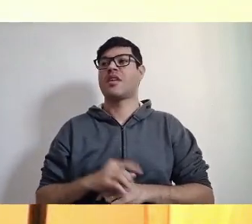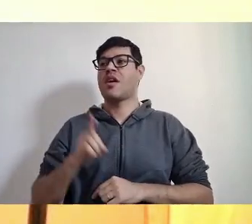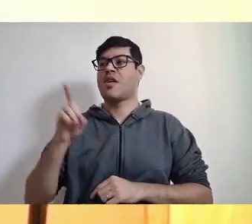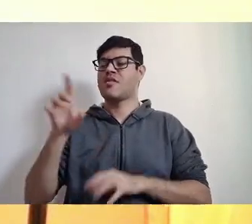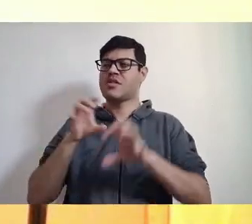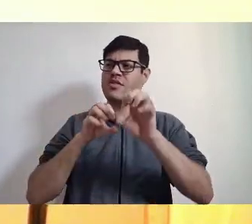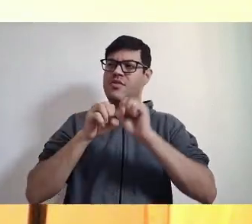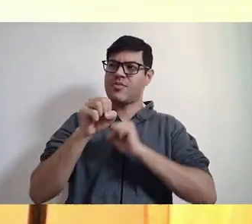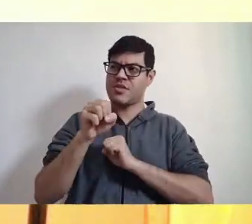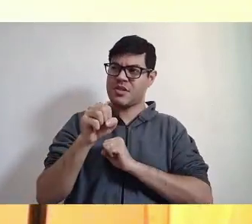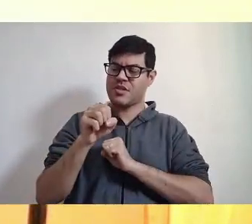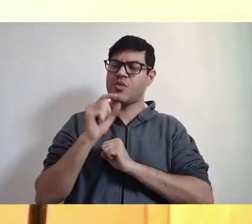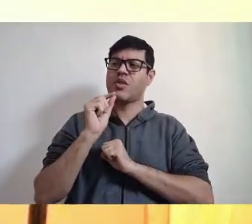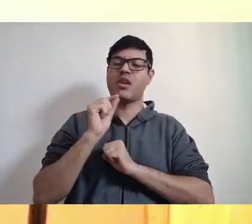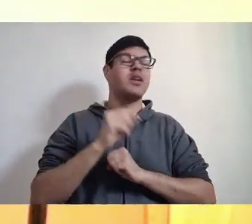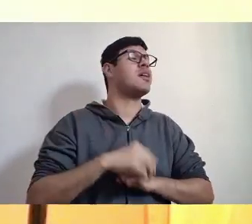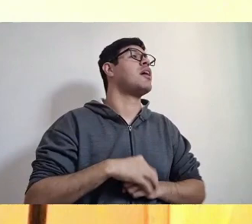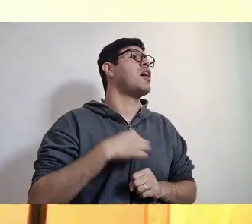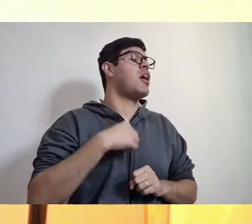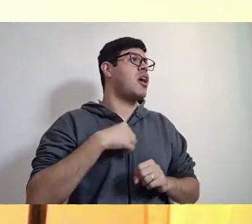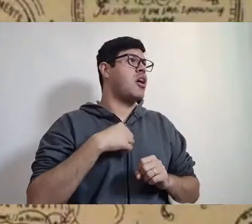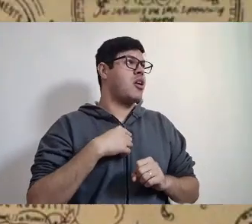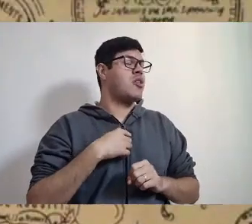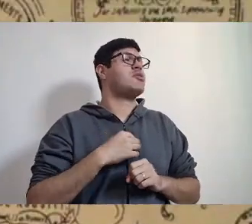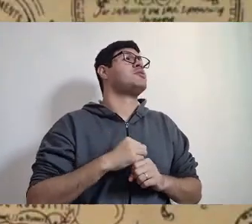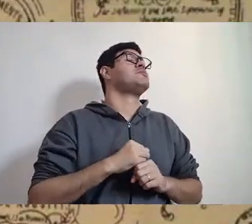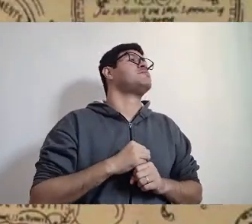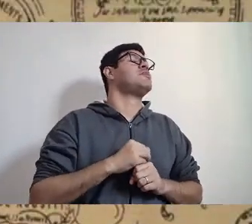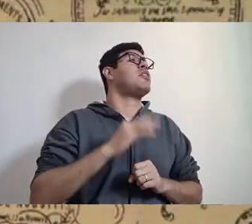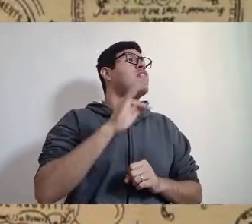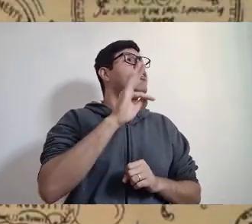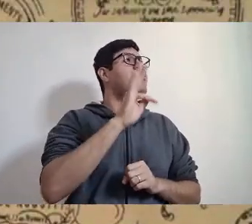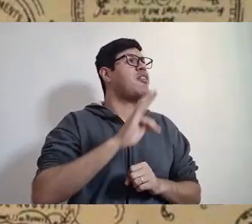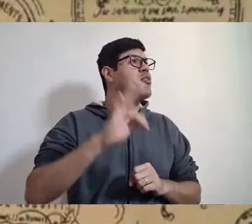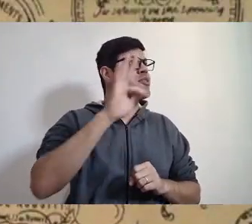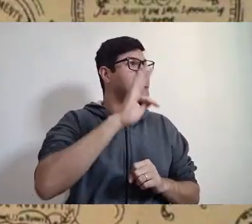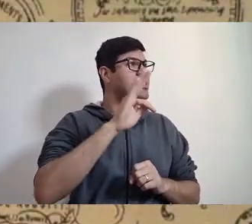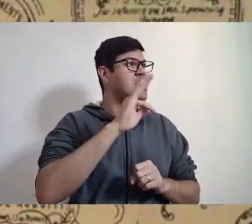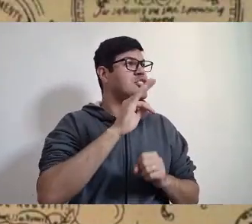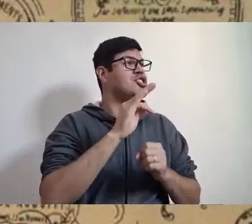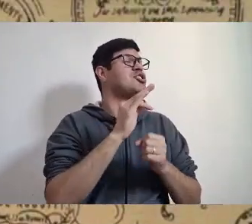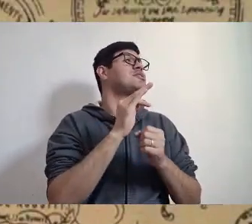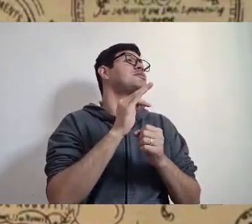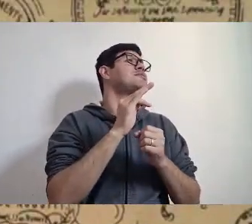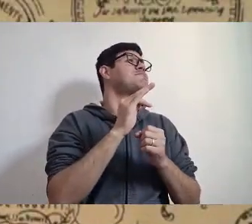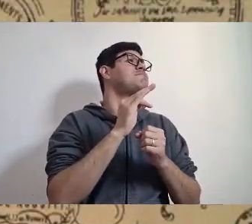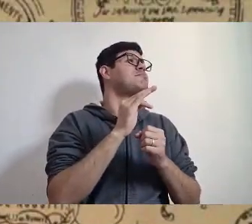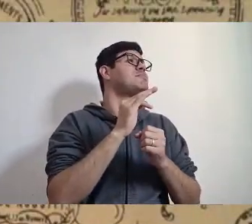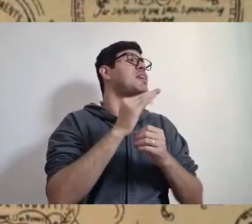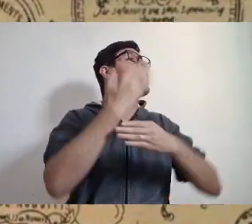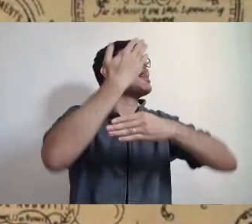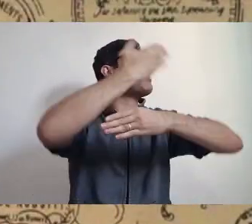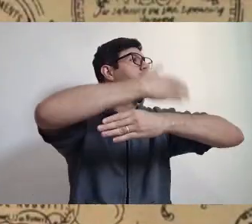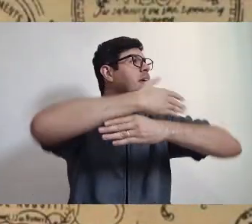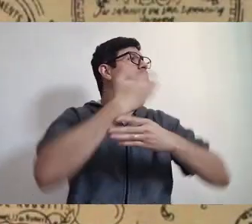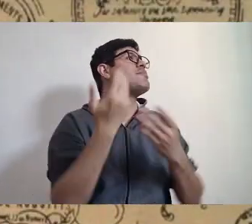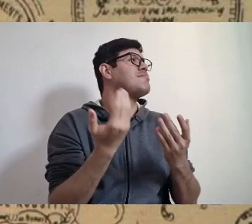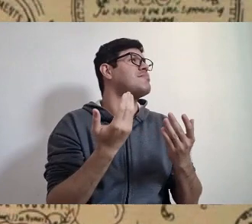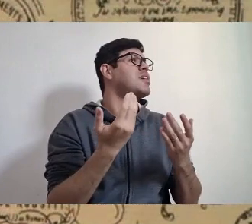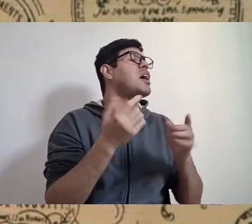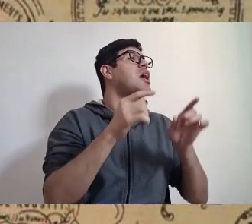fiz serviço social. Serviço social. Isso, eu fiz no ISC em Limeira, foram 4 anos. E depois eu fiz um aperfeiçoamento em gestão pública